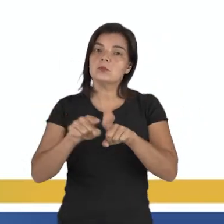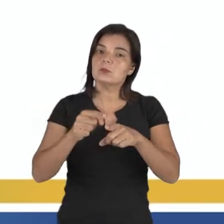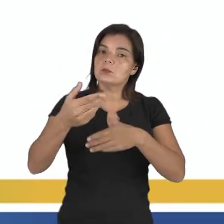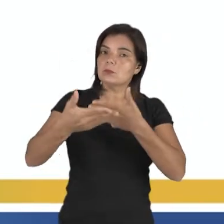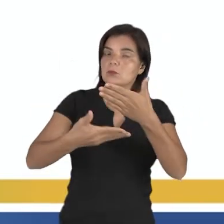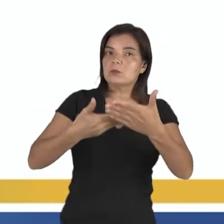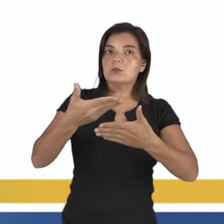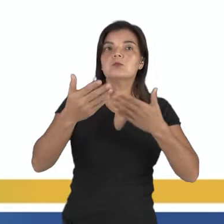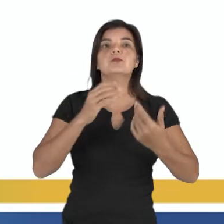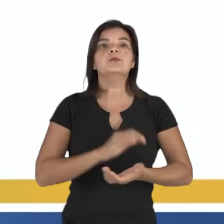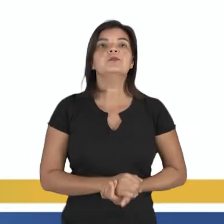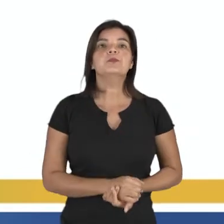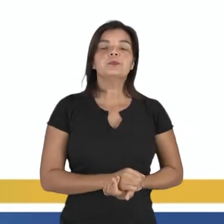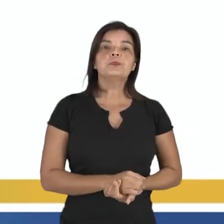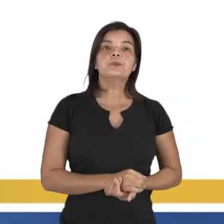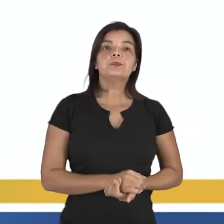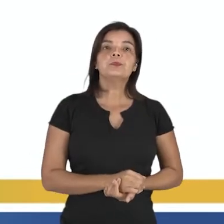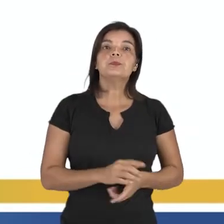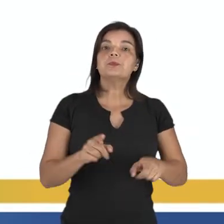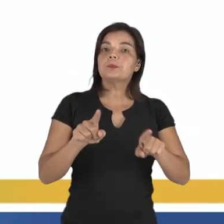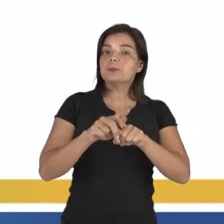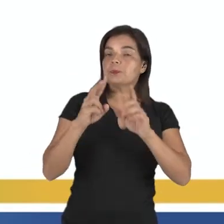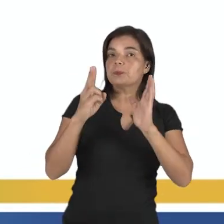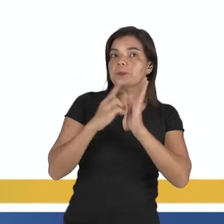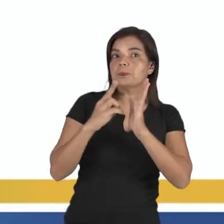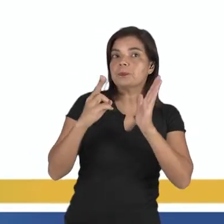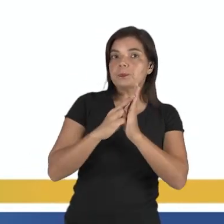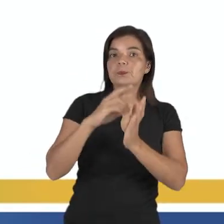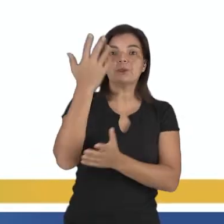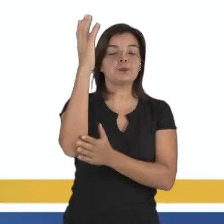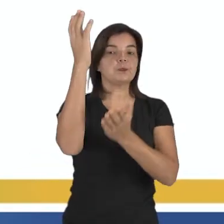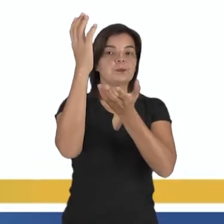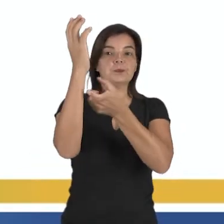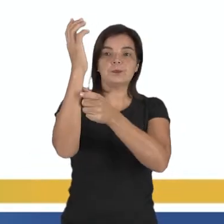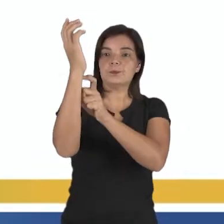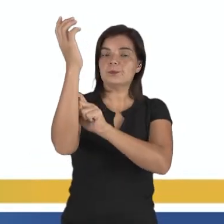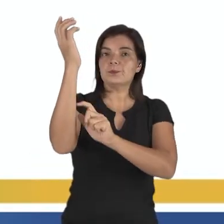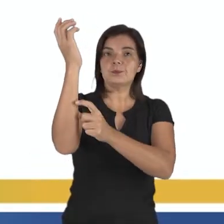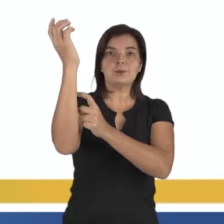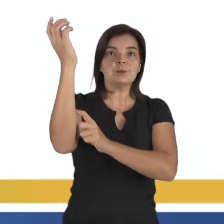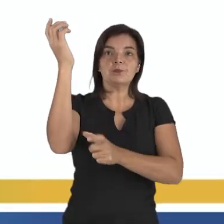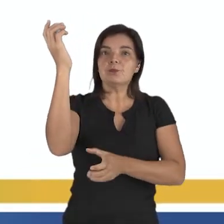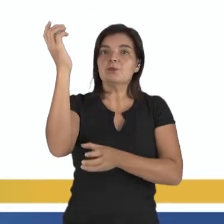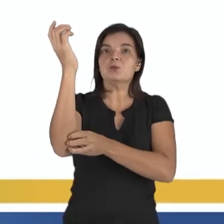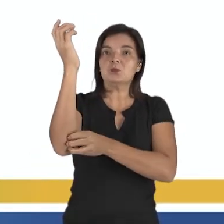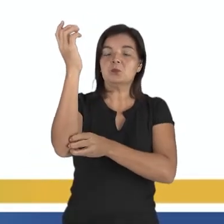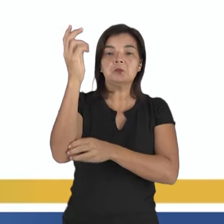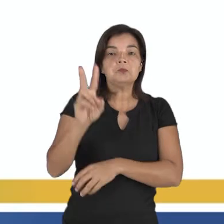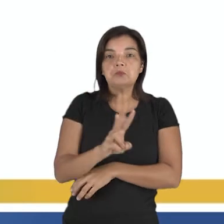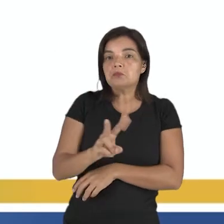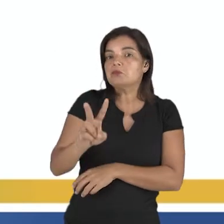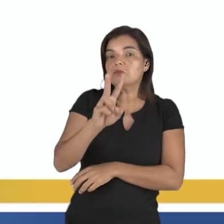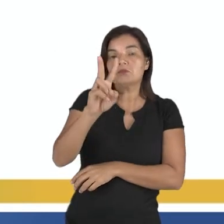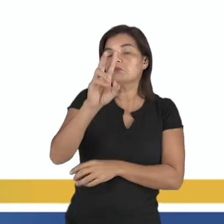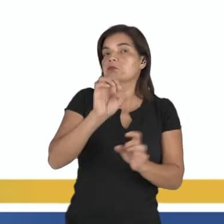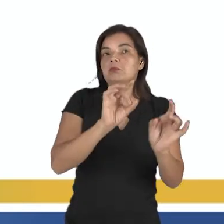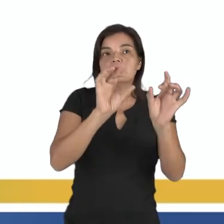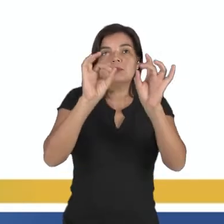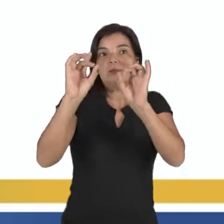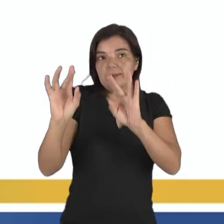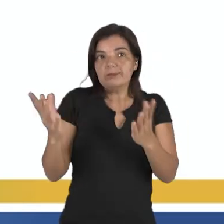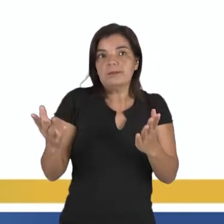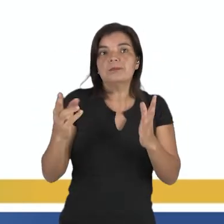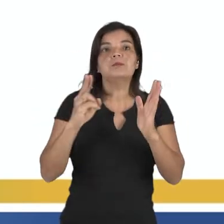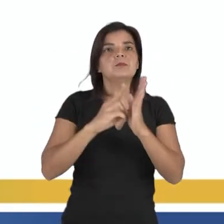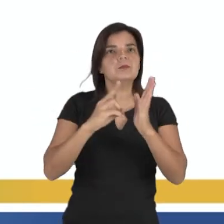assim por diante. Para o indígena, a seringueira não era uma árvore dotada de algum valor muito